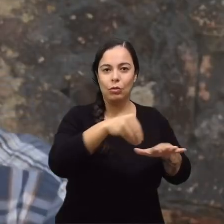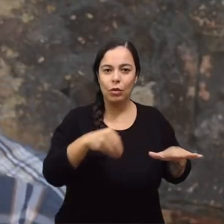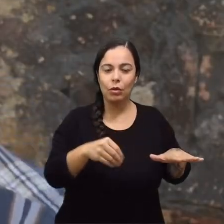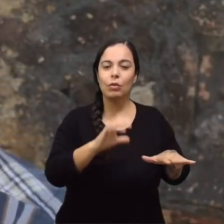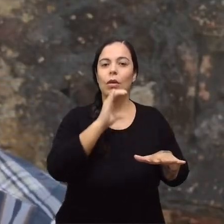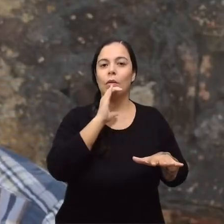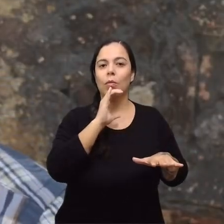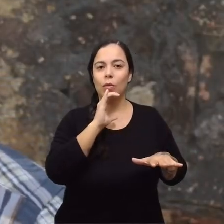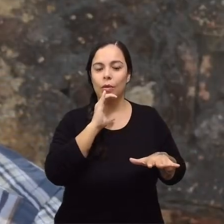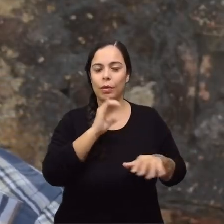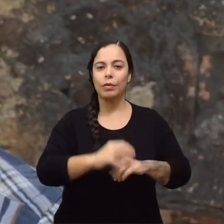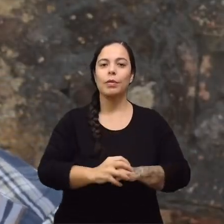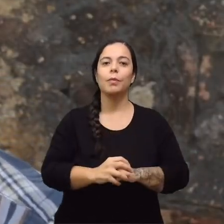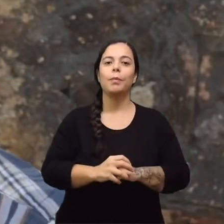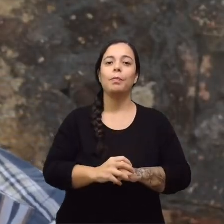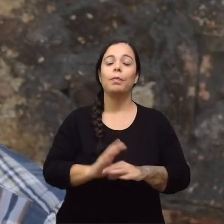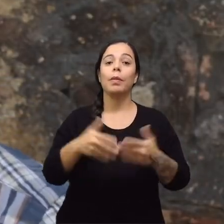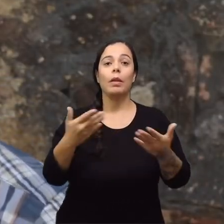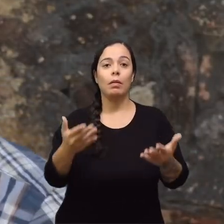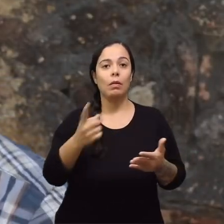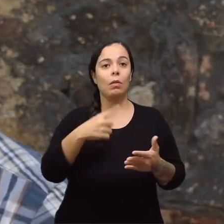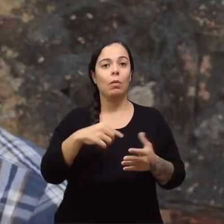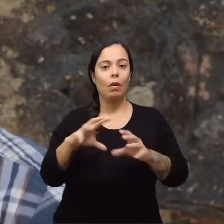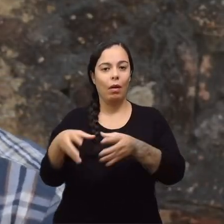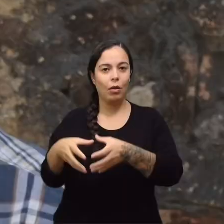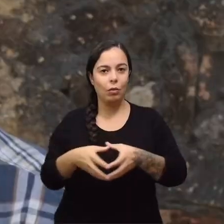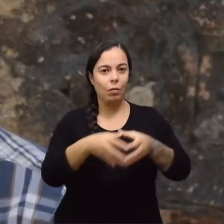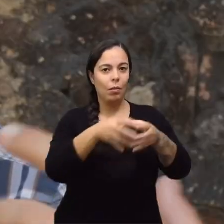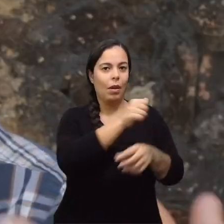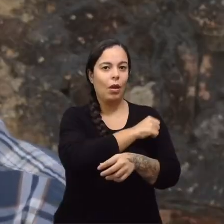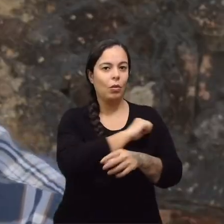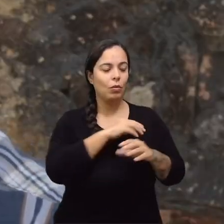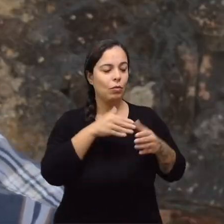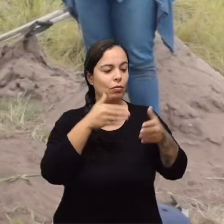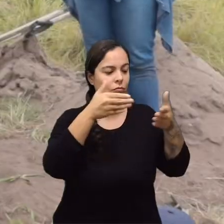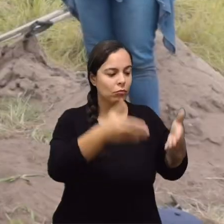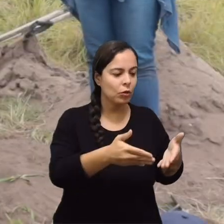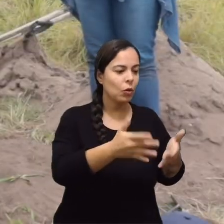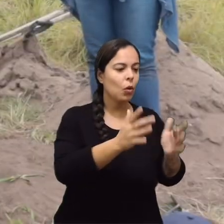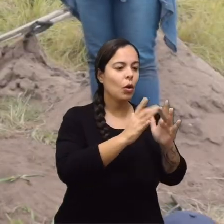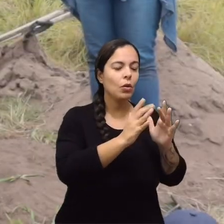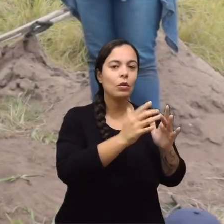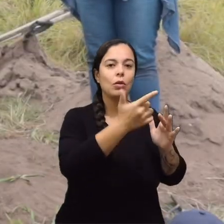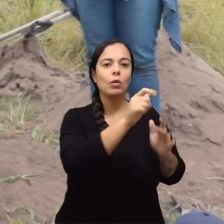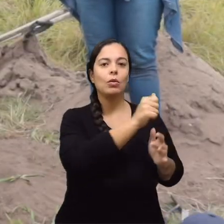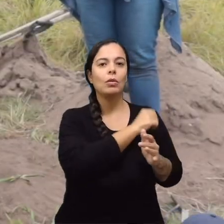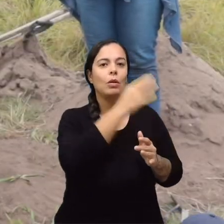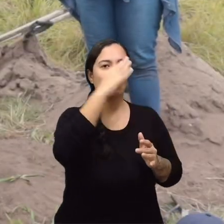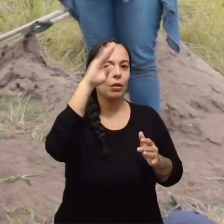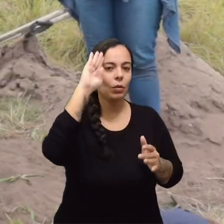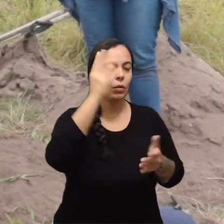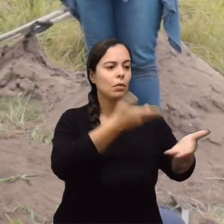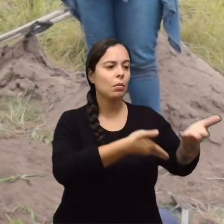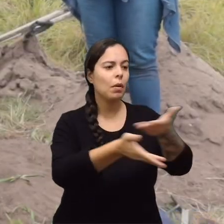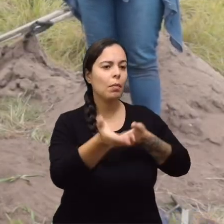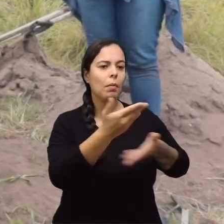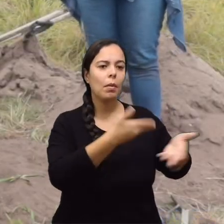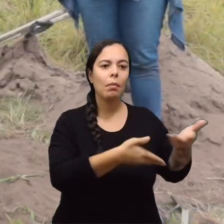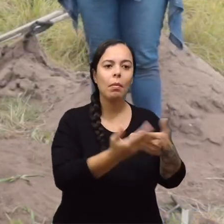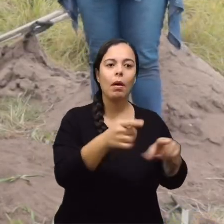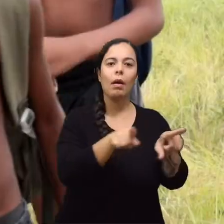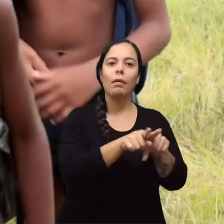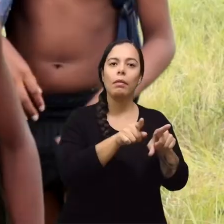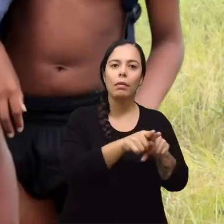sítio arqueológico de Camboinha, do Sambaqui de Camboinhas. Então eles puderam entrar em contato com estudantes da